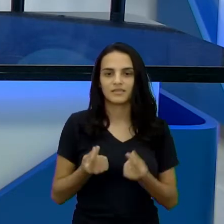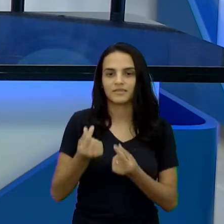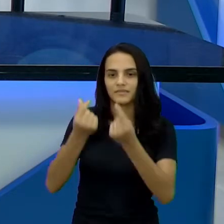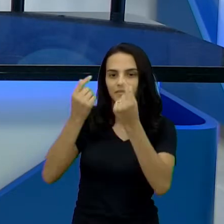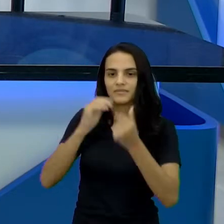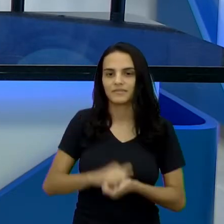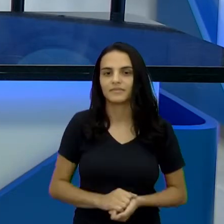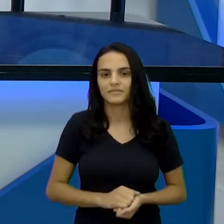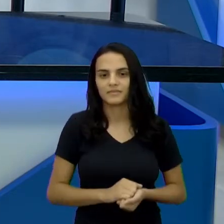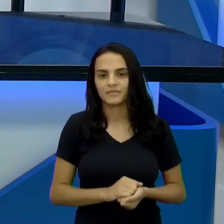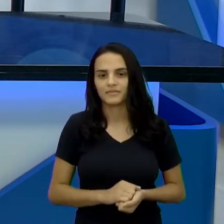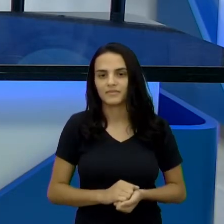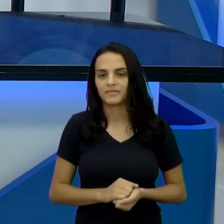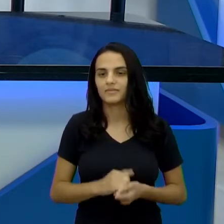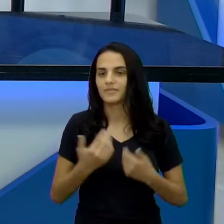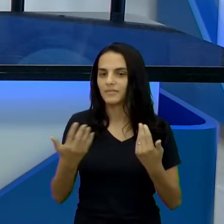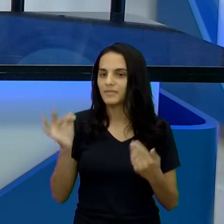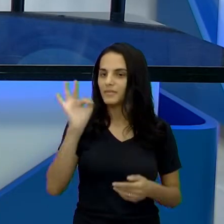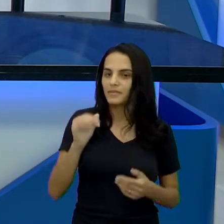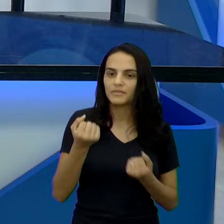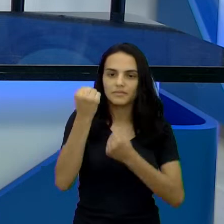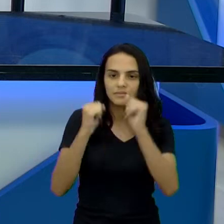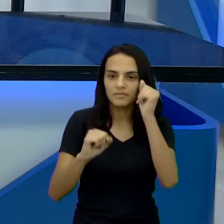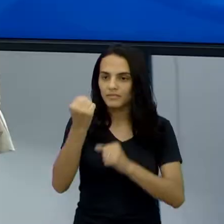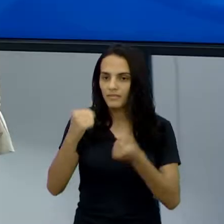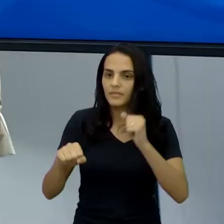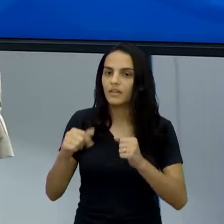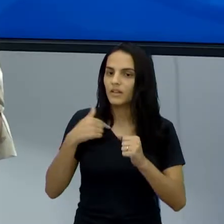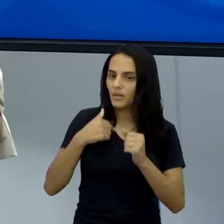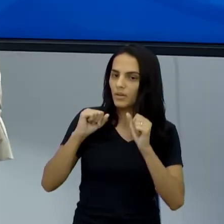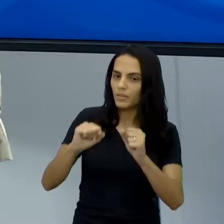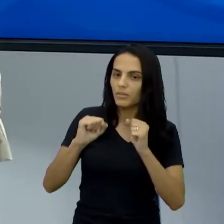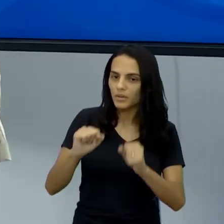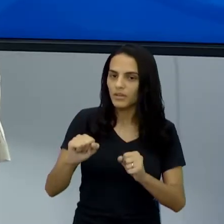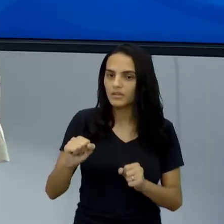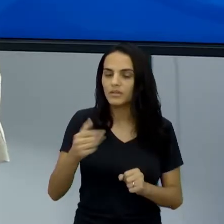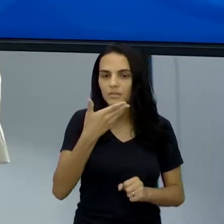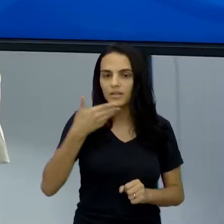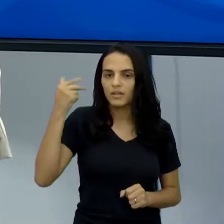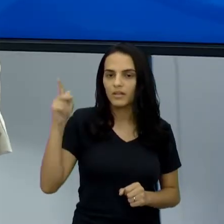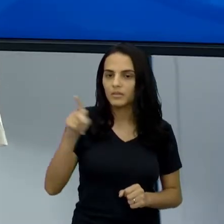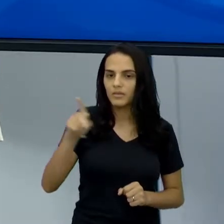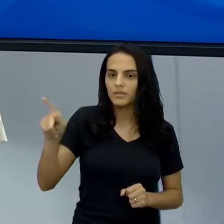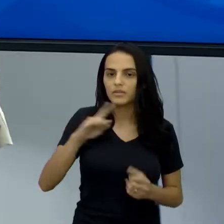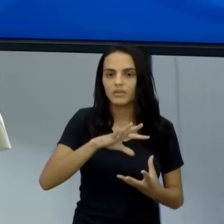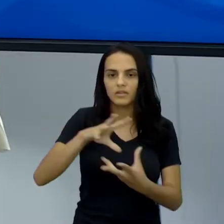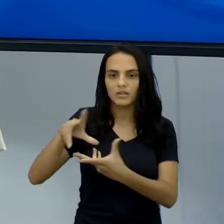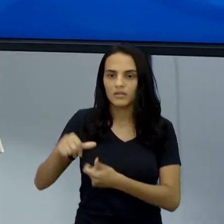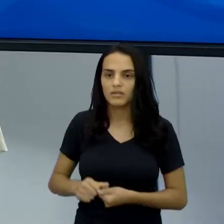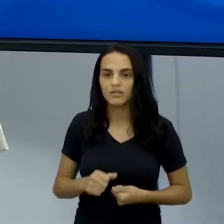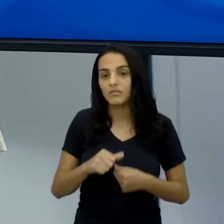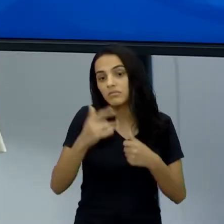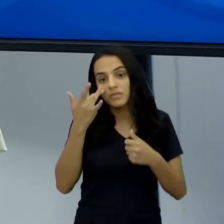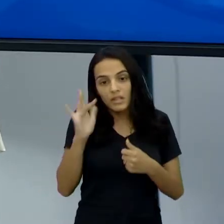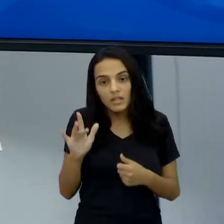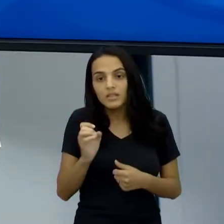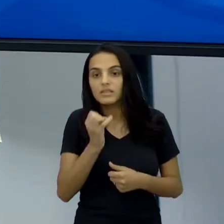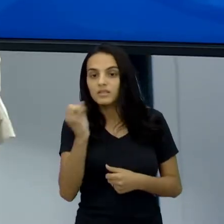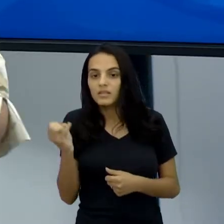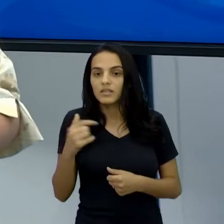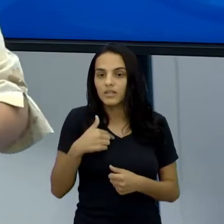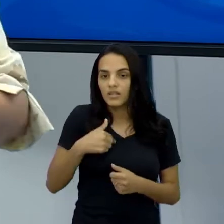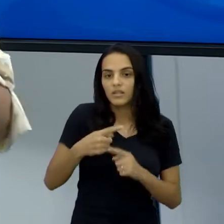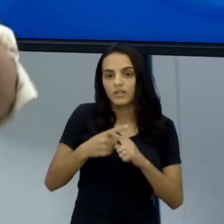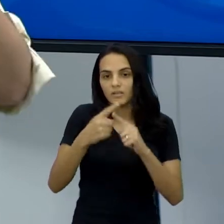que tem a ver uma coisa com a outra? Física. Aí eu falava, não pai, eu posso ser a melhor professora de educação física do mundo, não sei se sou, né, mas